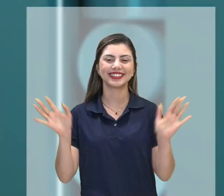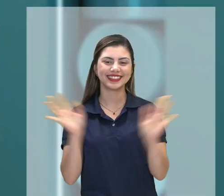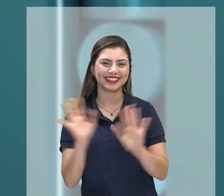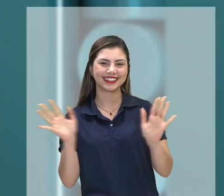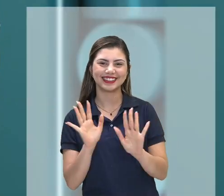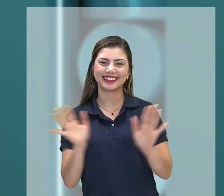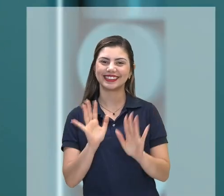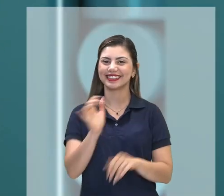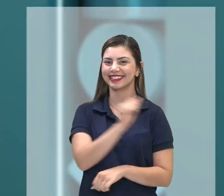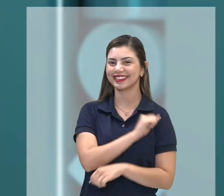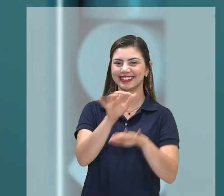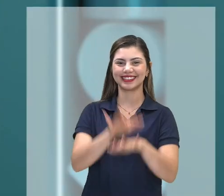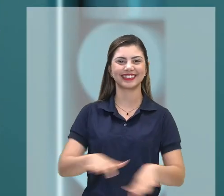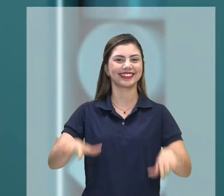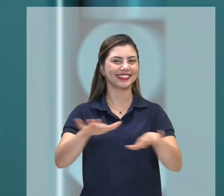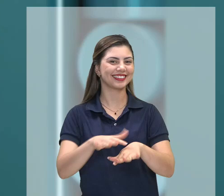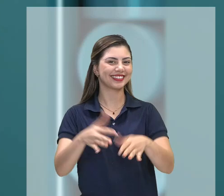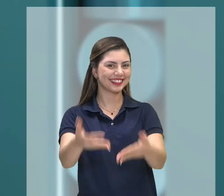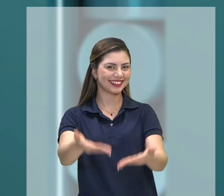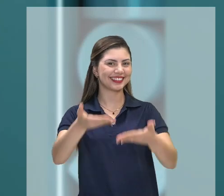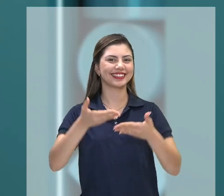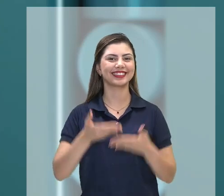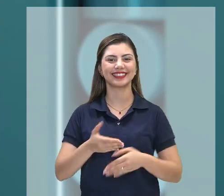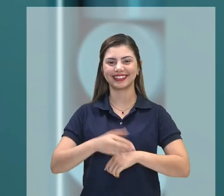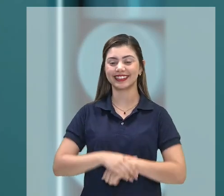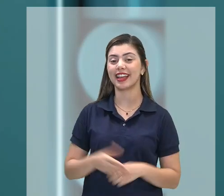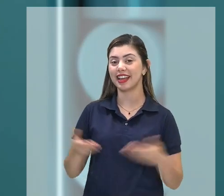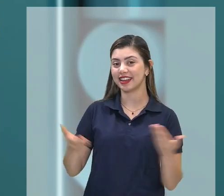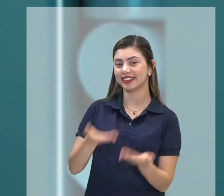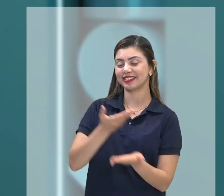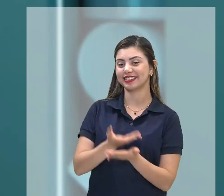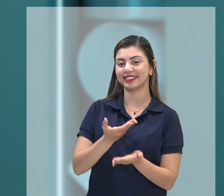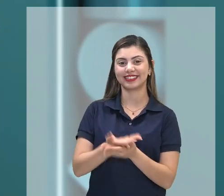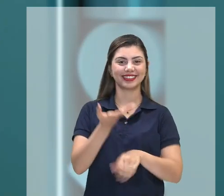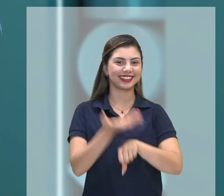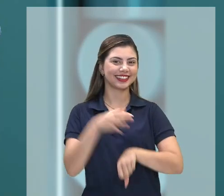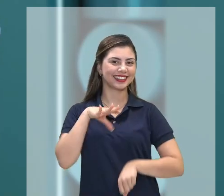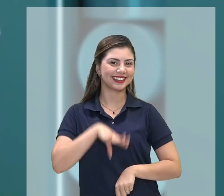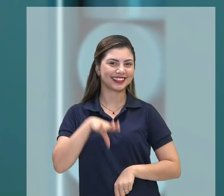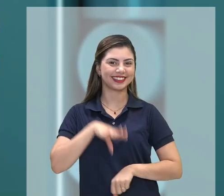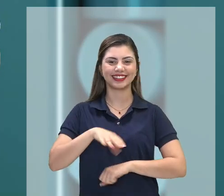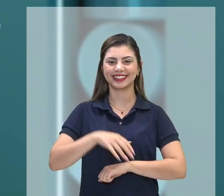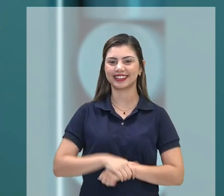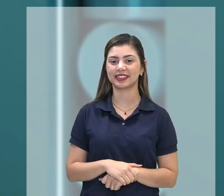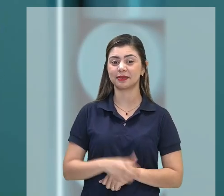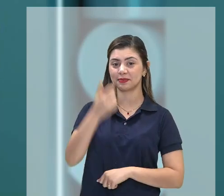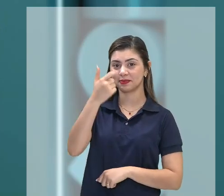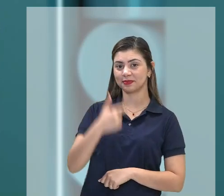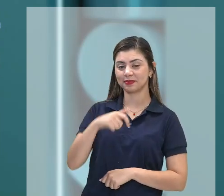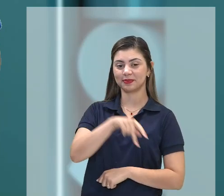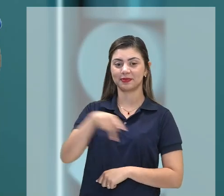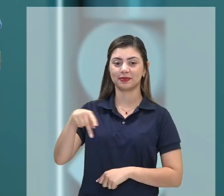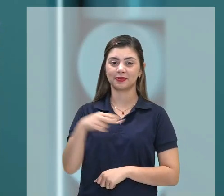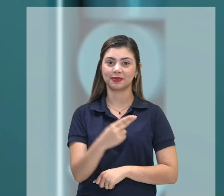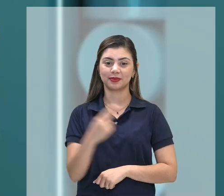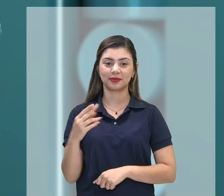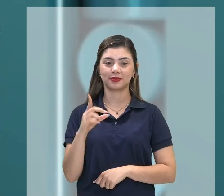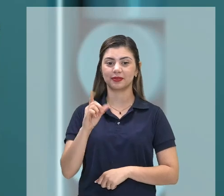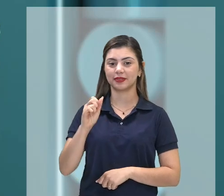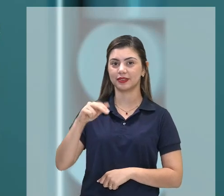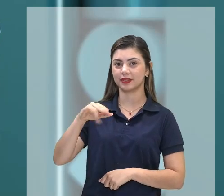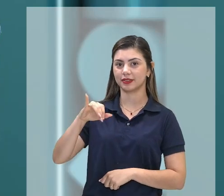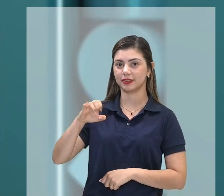Olá, queridos alunos, sejam todos bem-vindos à nossa aula de língua portuguesa. Eu sou a professora